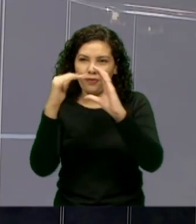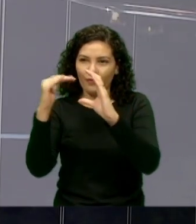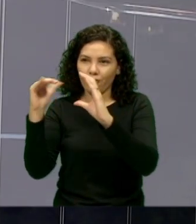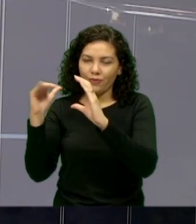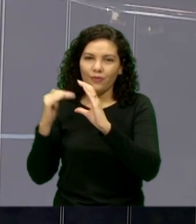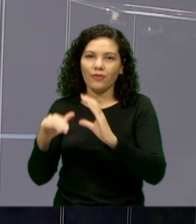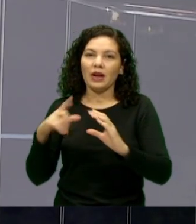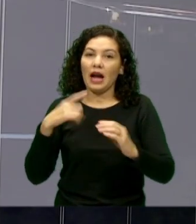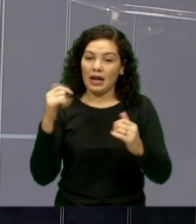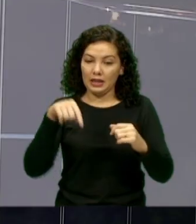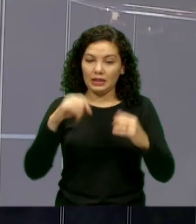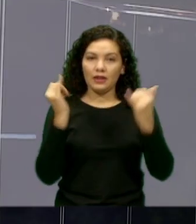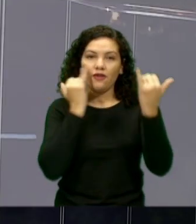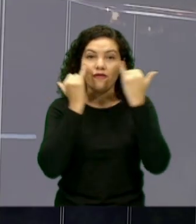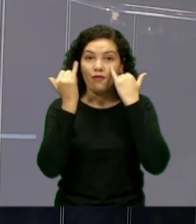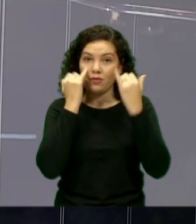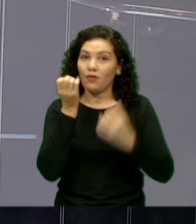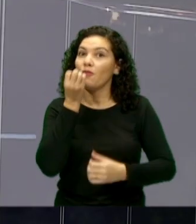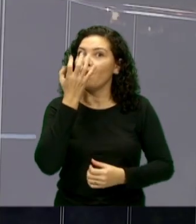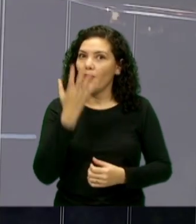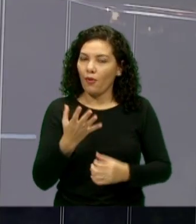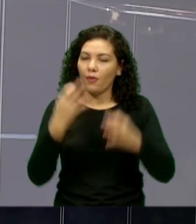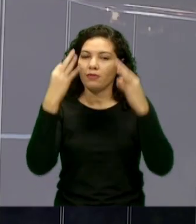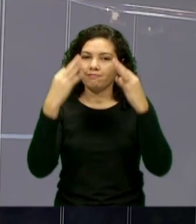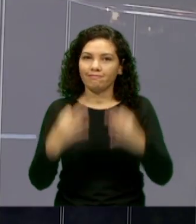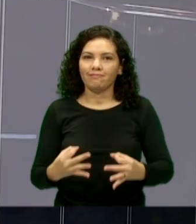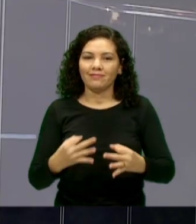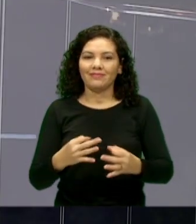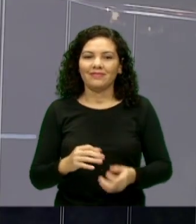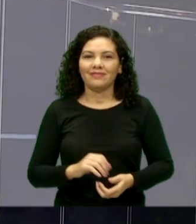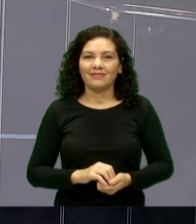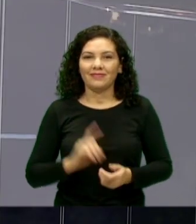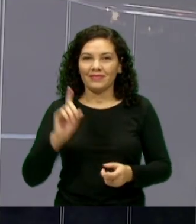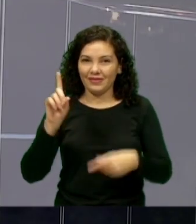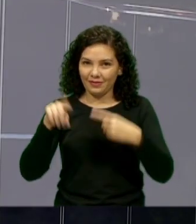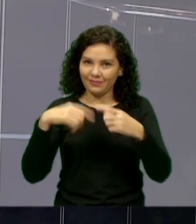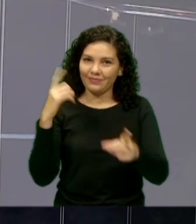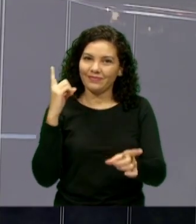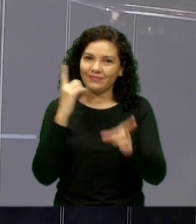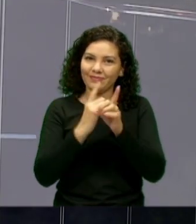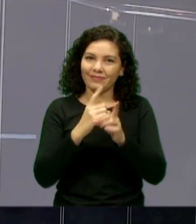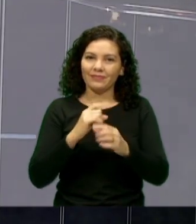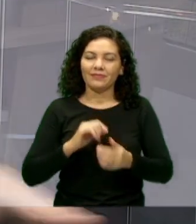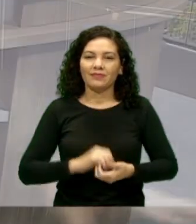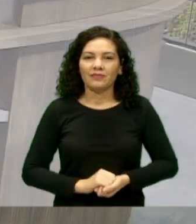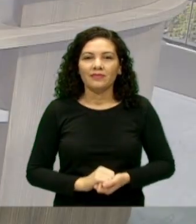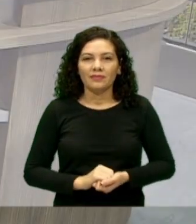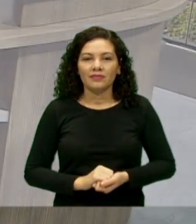aqui tem informação boa e correta. Até o próximo Câmara Aberta.